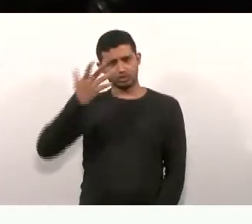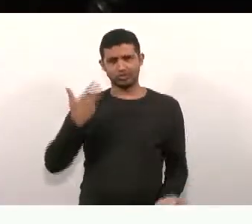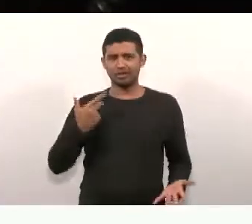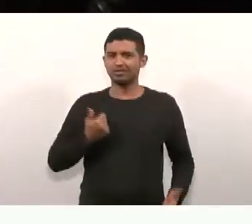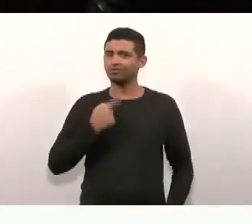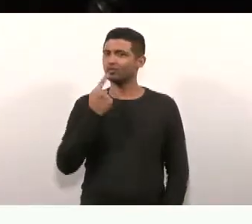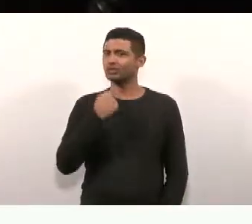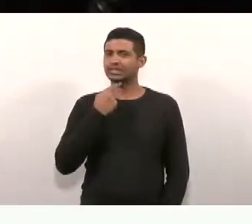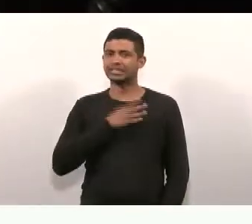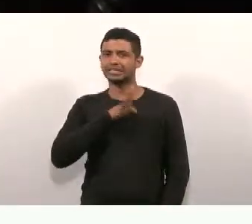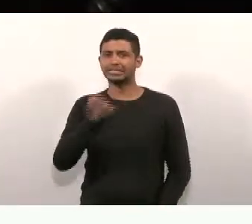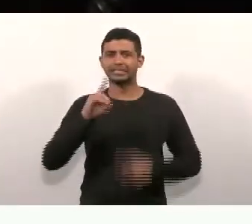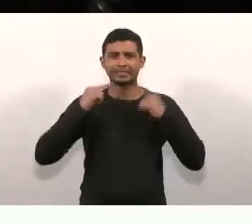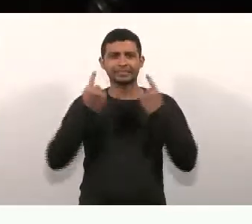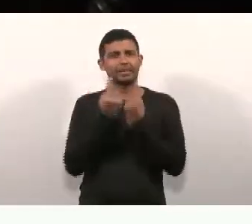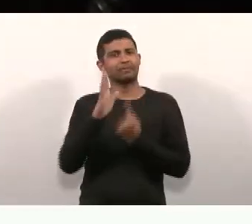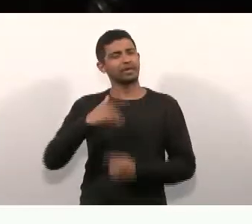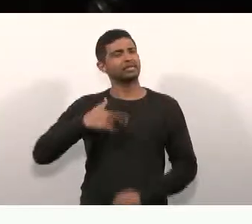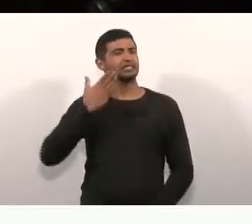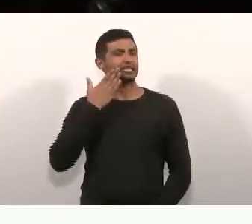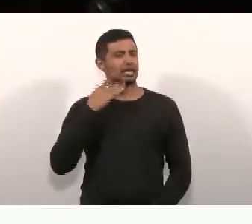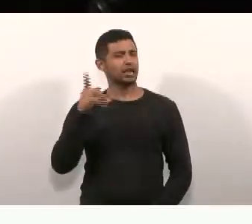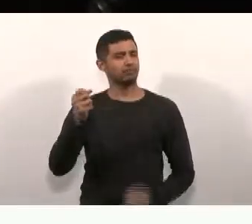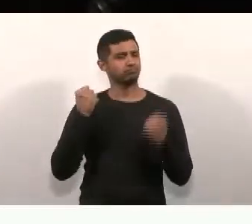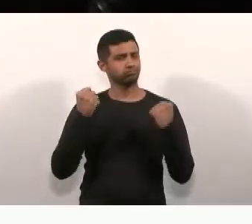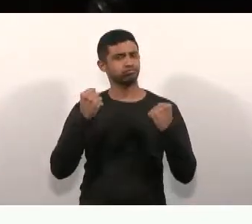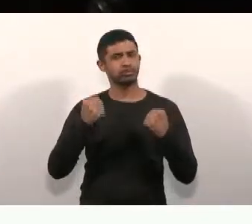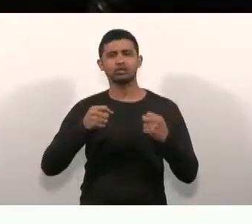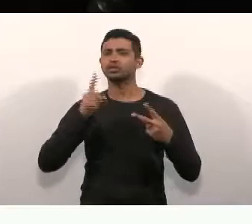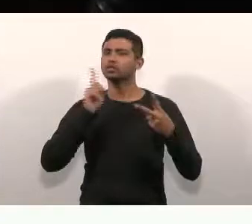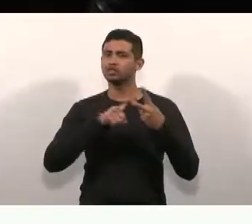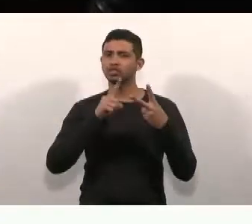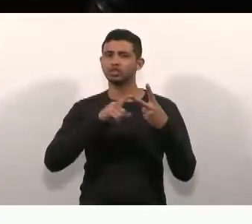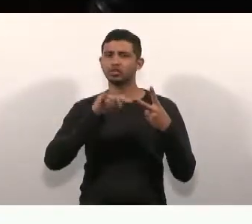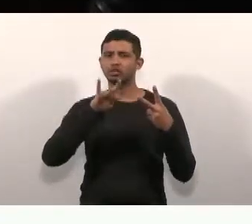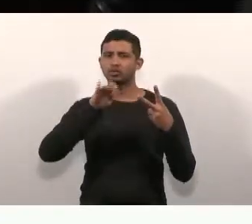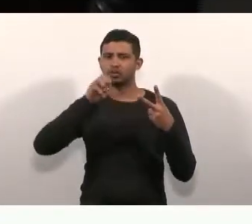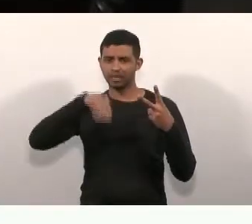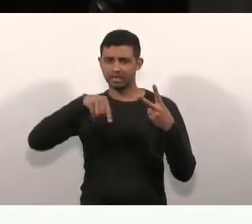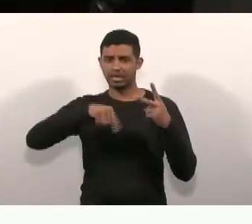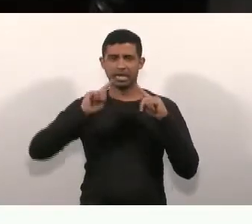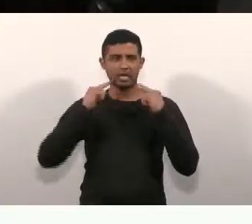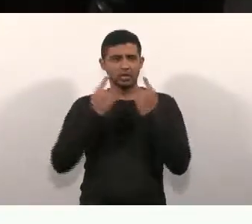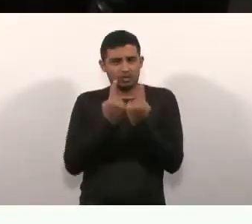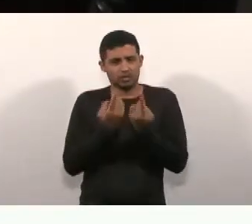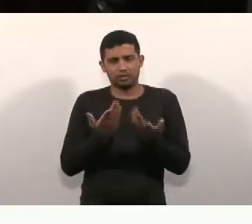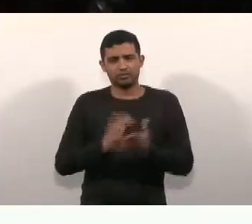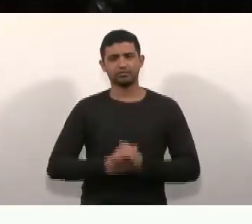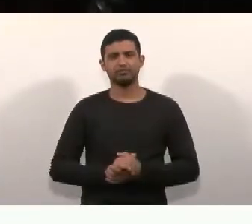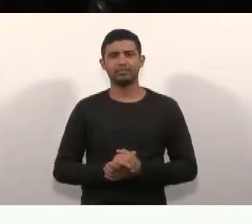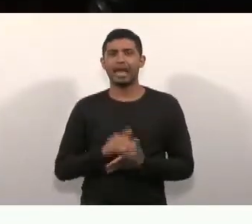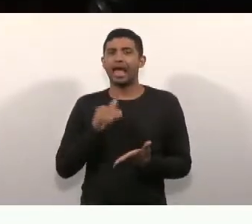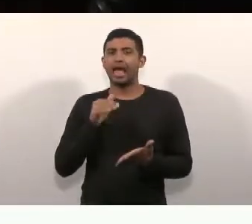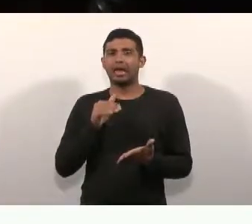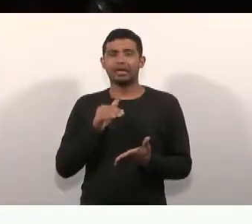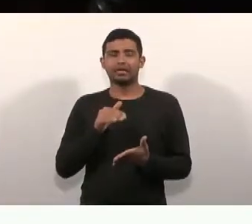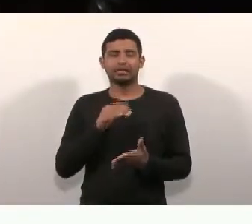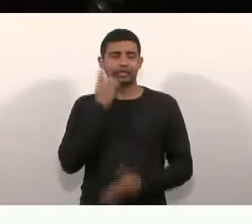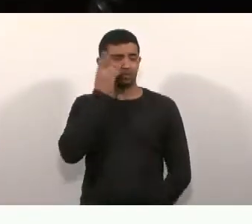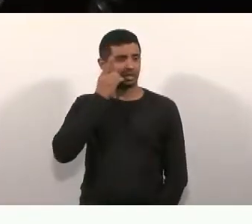naquele dia, mas é algo que tem bastante força. Então esse segundo item da nossa reunião, assim que eu tiver, ainda não tive um... Deputado Jair Bittencourt, por